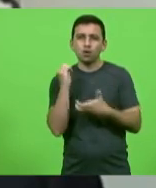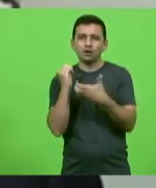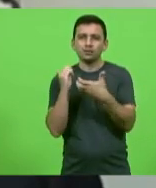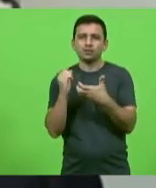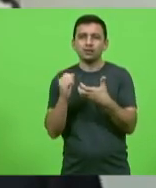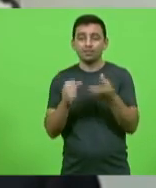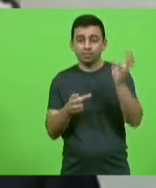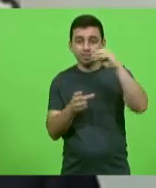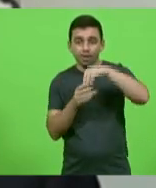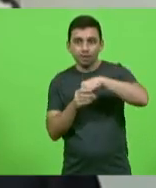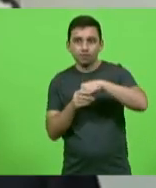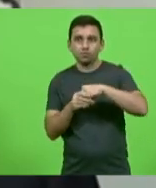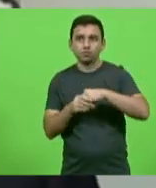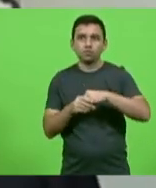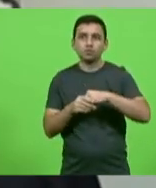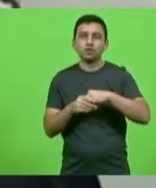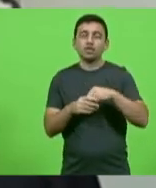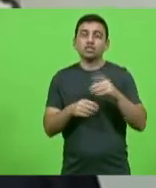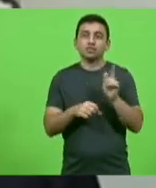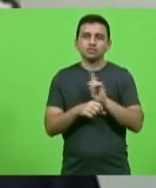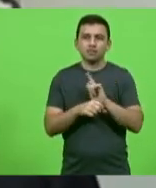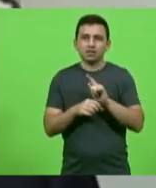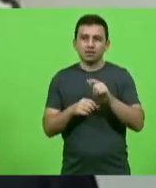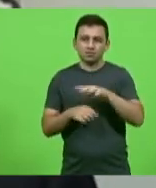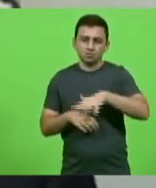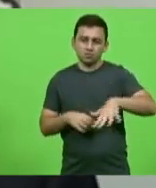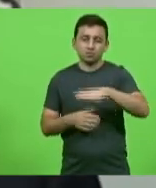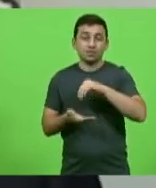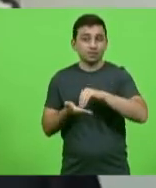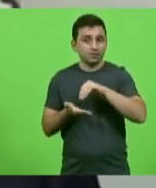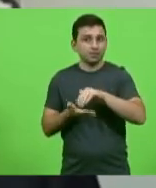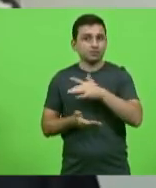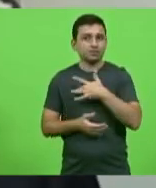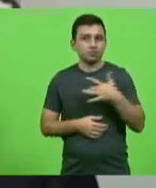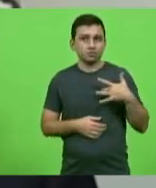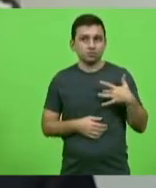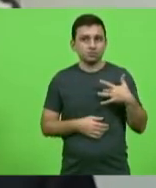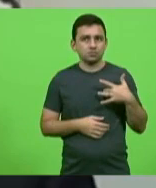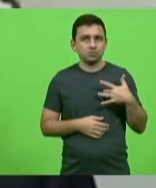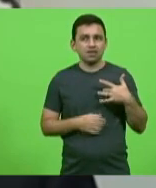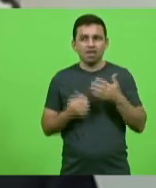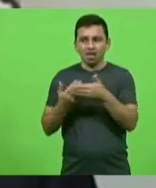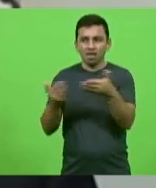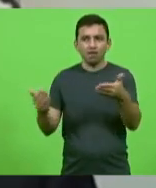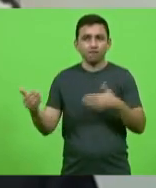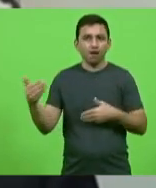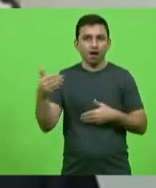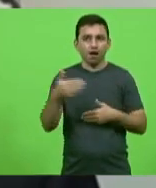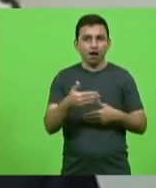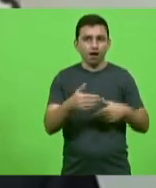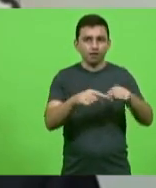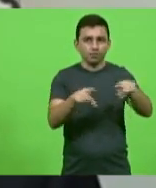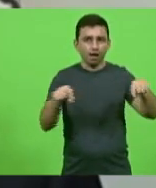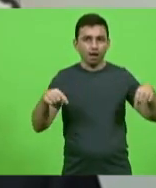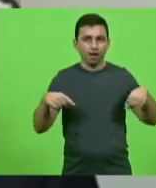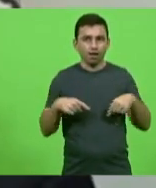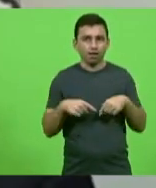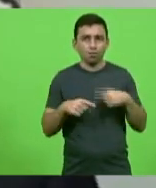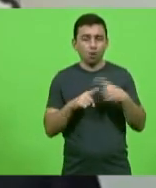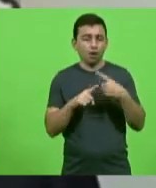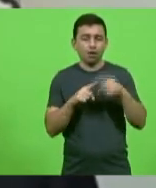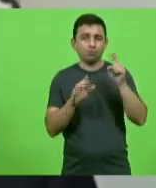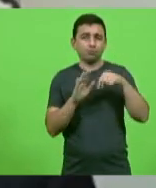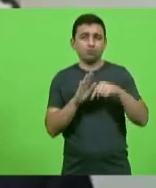internas do processo da gestão da secretaria de saúde que não vão até o gabinete do governador pela